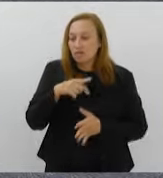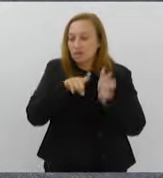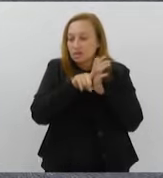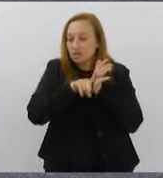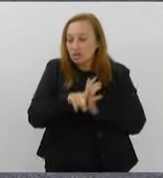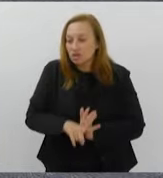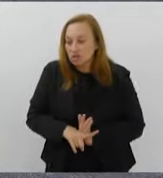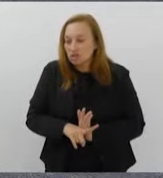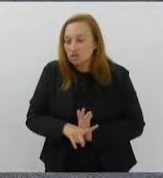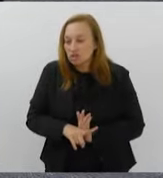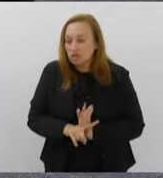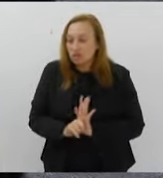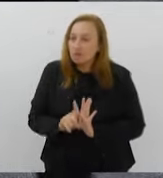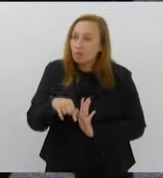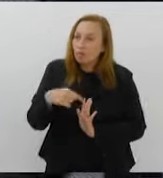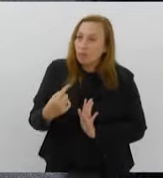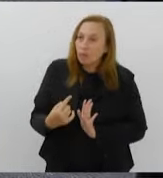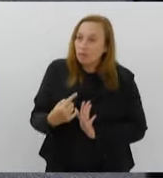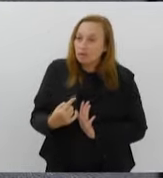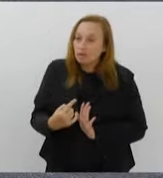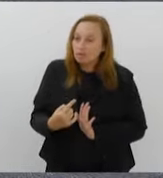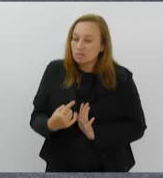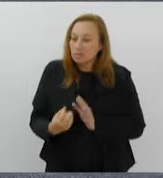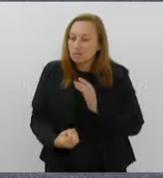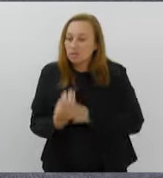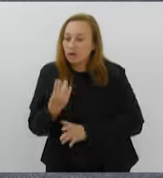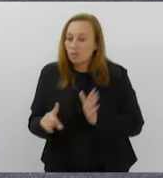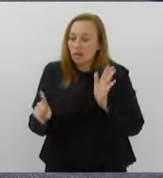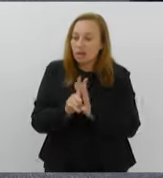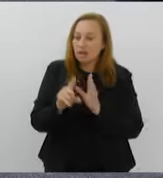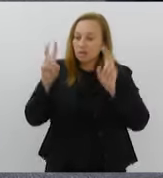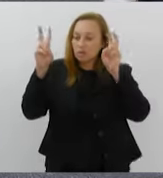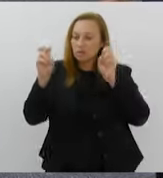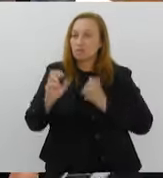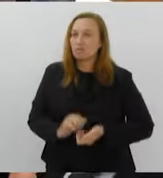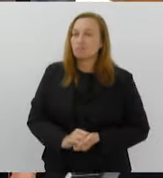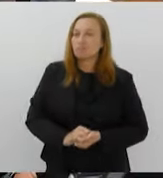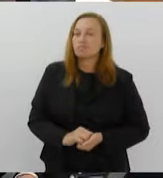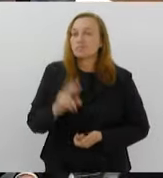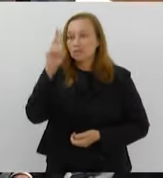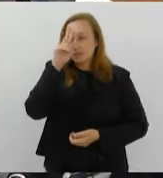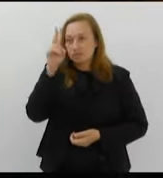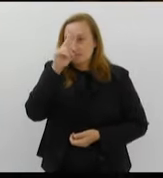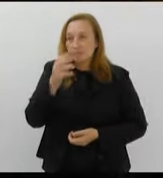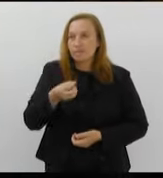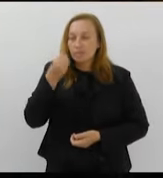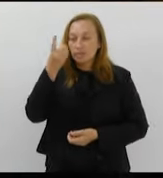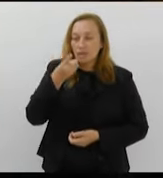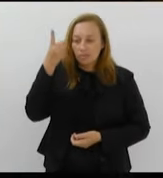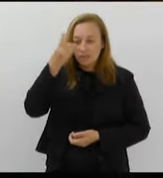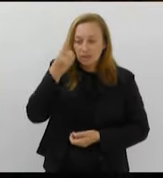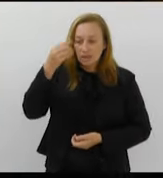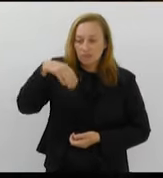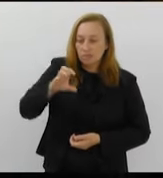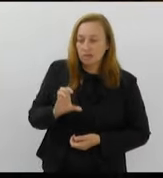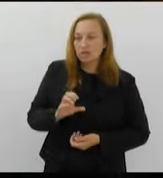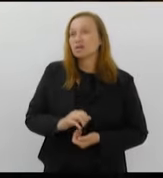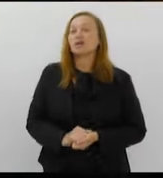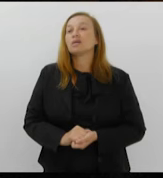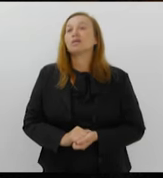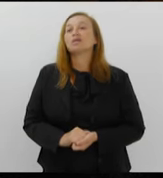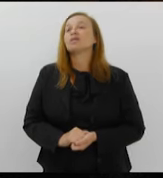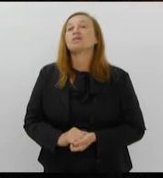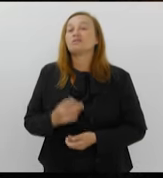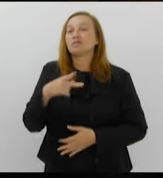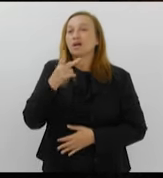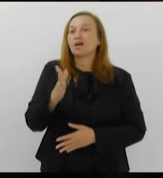pesquisa, e a gente pode realmente fazer uma legislação sobre isso. Bem lembrado, deputado Carlos Mink. Inclusive, esse é um aspecto que eu ia trazer